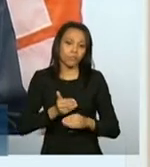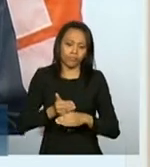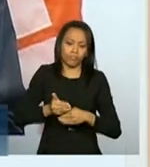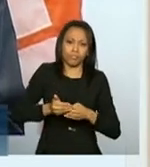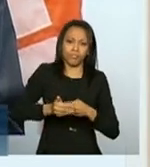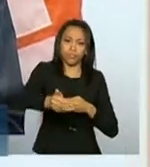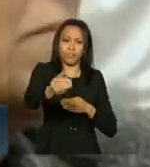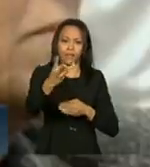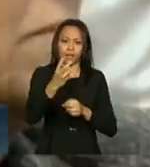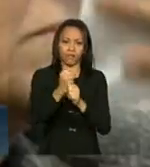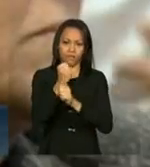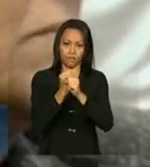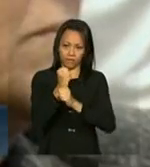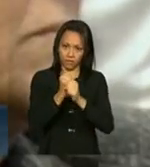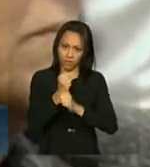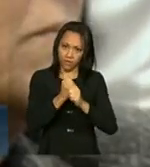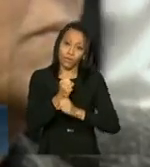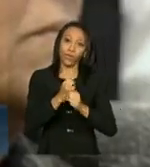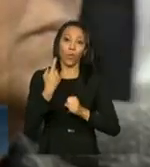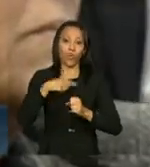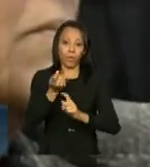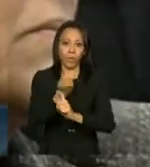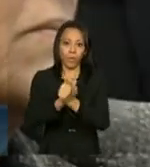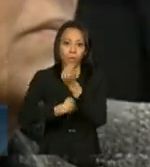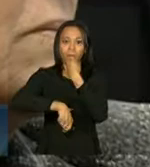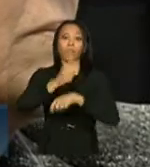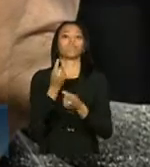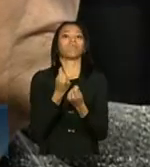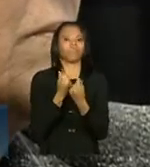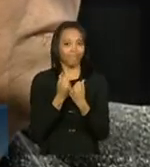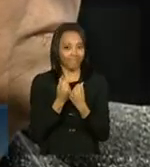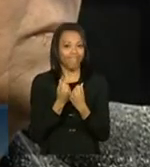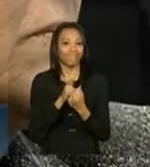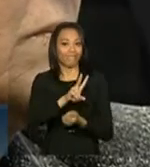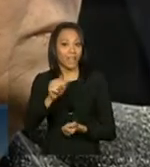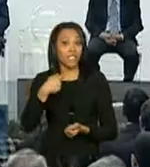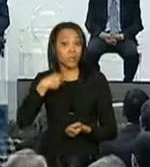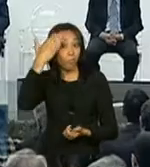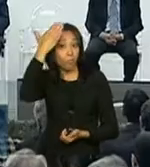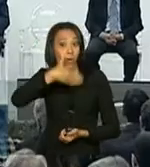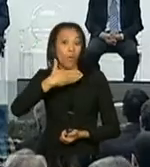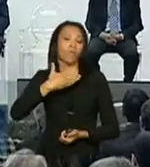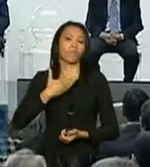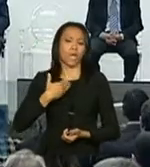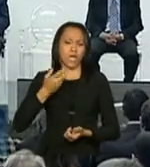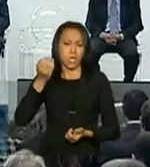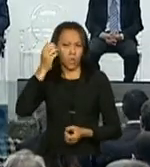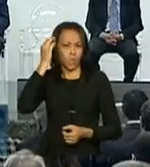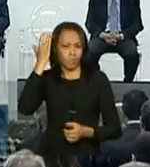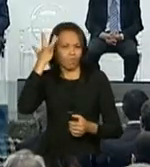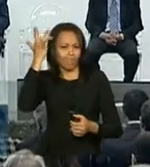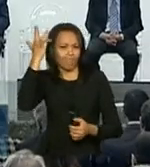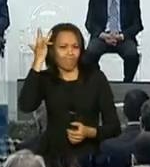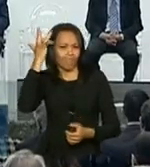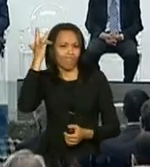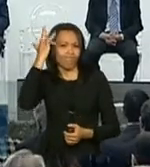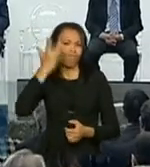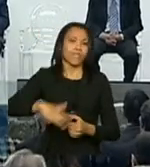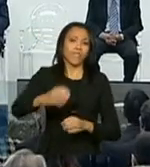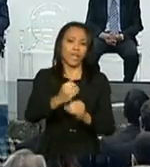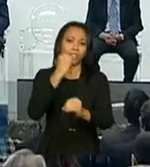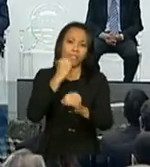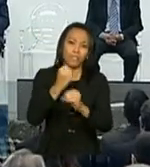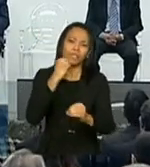3 anos, a duplicação do nosso faturamento. Isso demonstra a capacidade da engenharia genuinamente